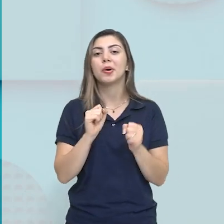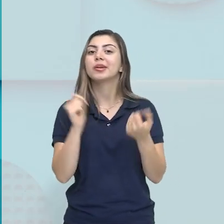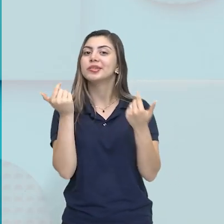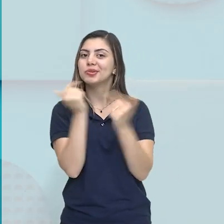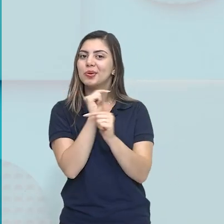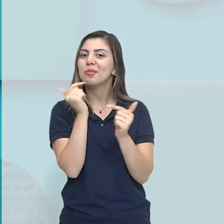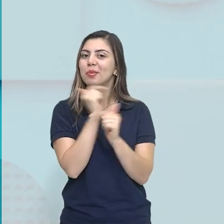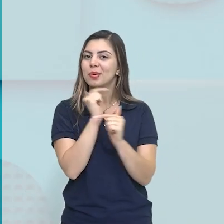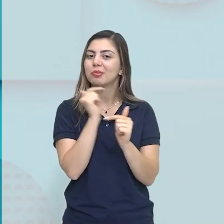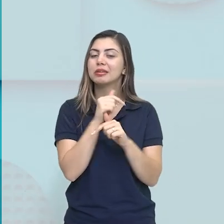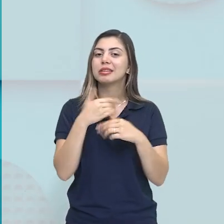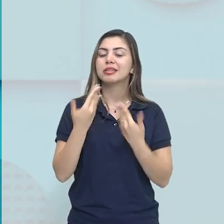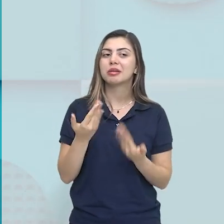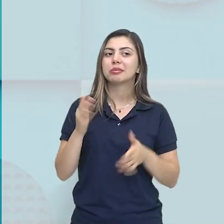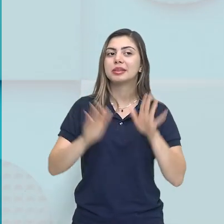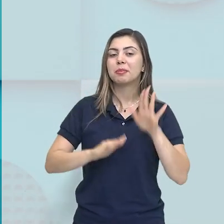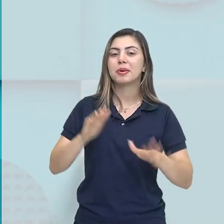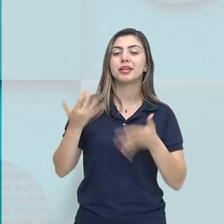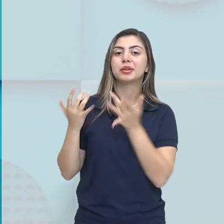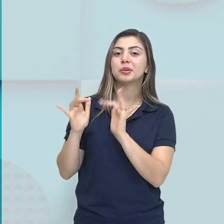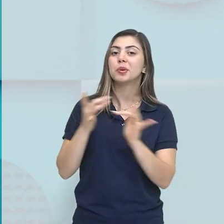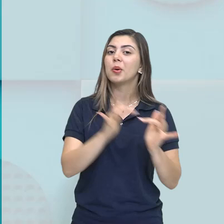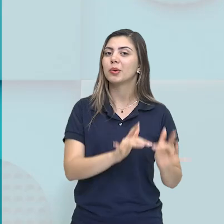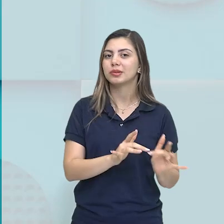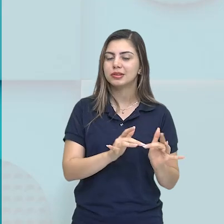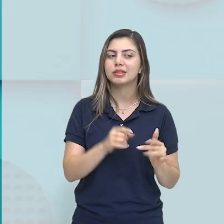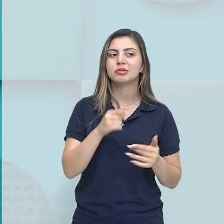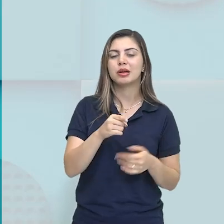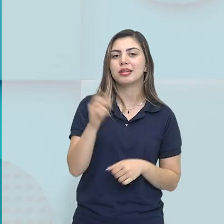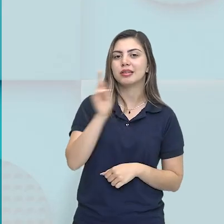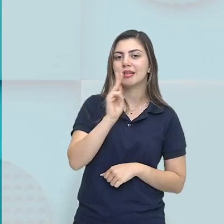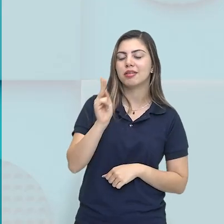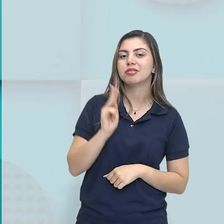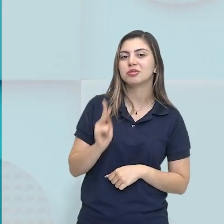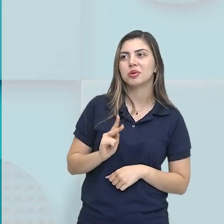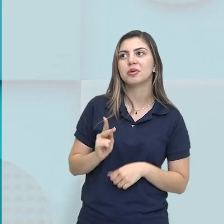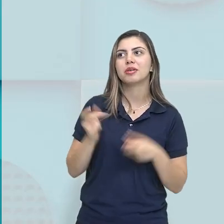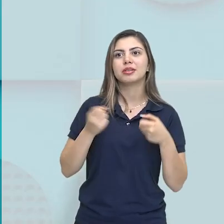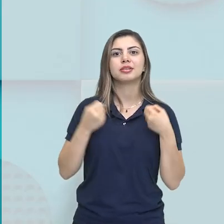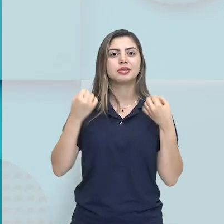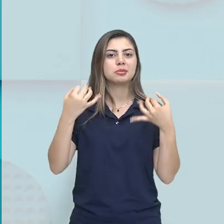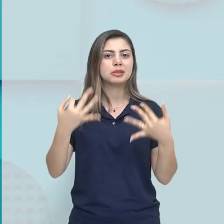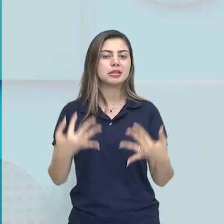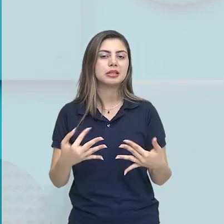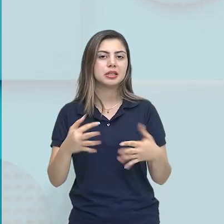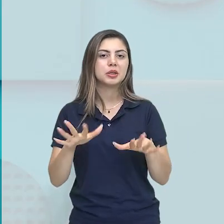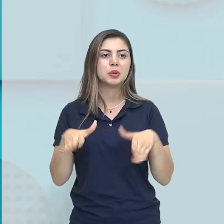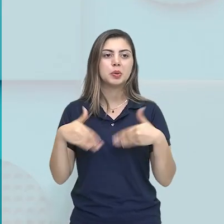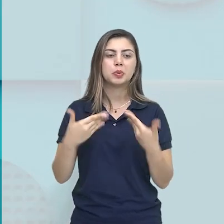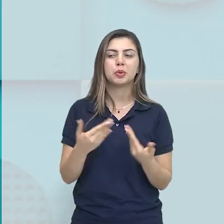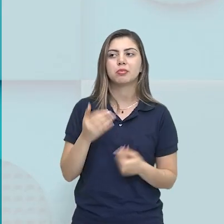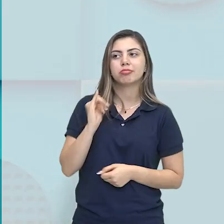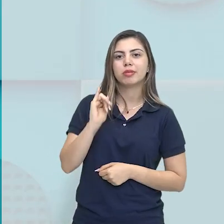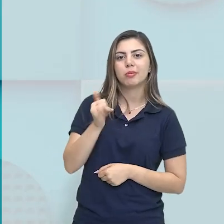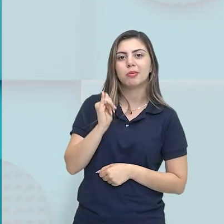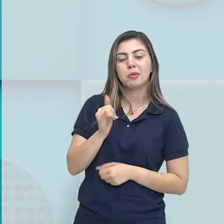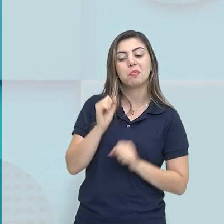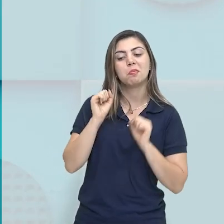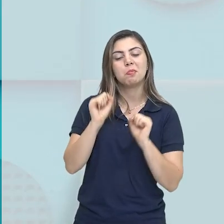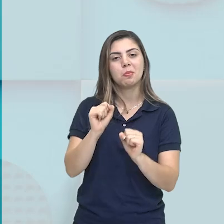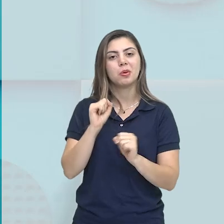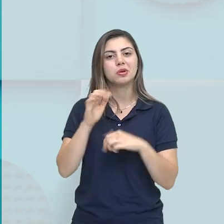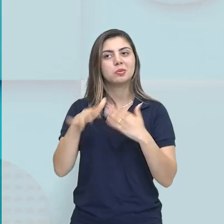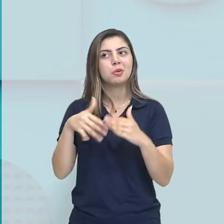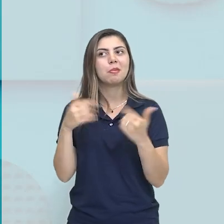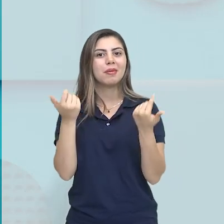né? Dependendo do contexto que essa história está sendo contada, ou que está sendo dita, ela pode